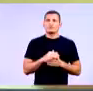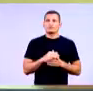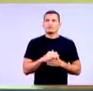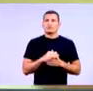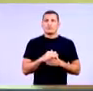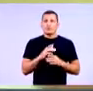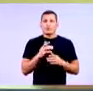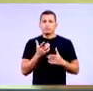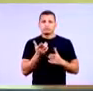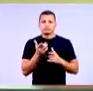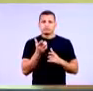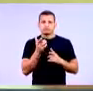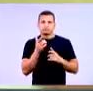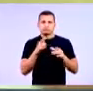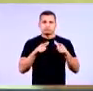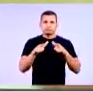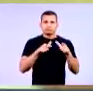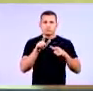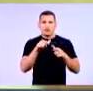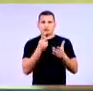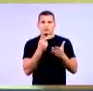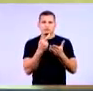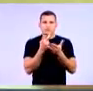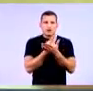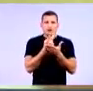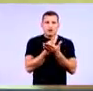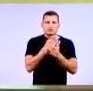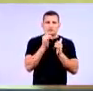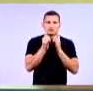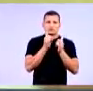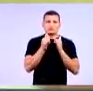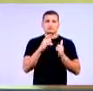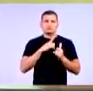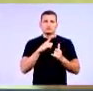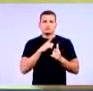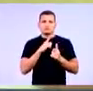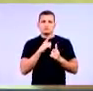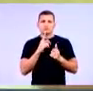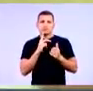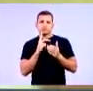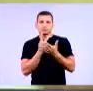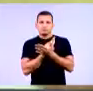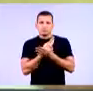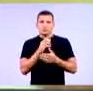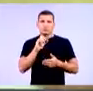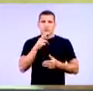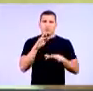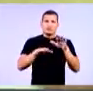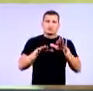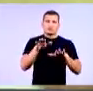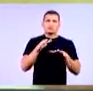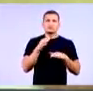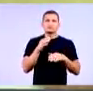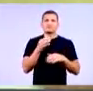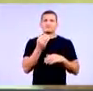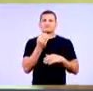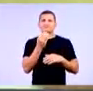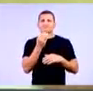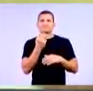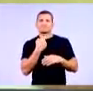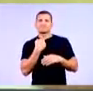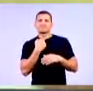os erros das informações que são alimentados ou às vezes não estão dentro do padrão que